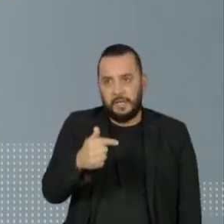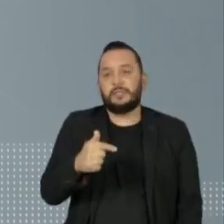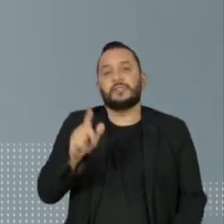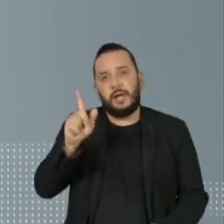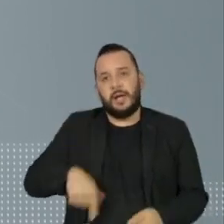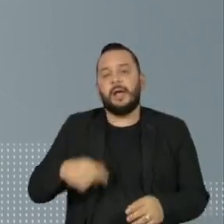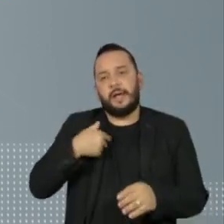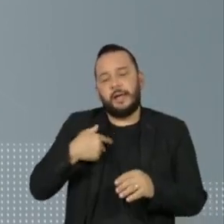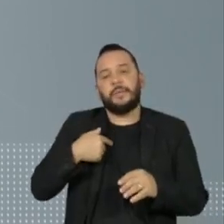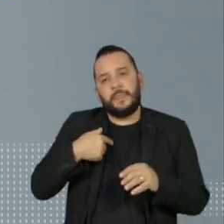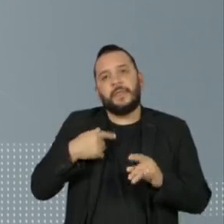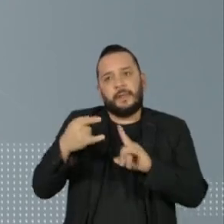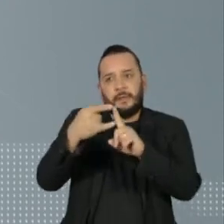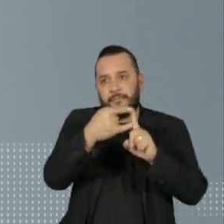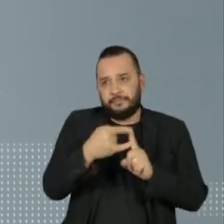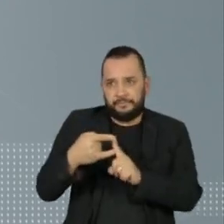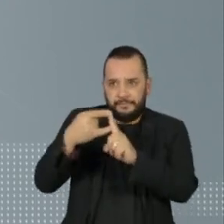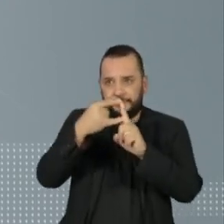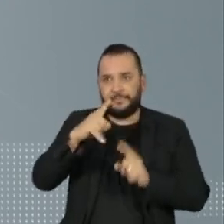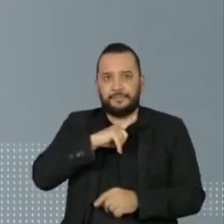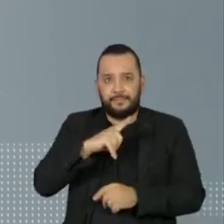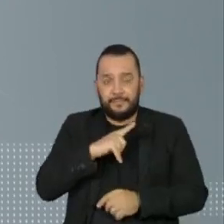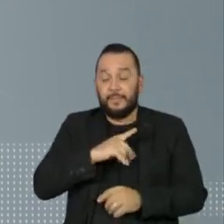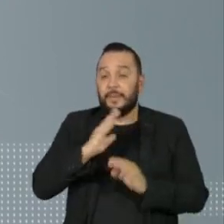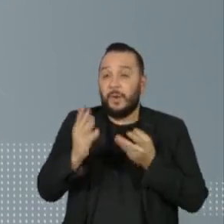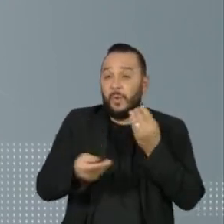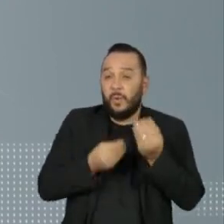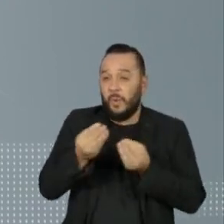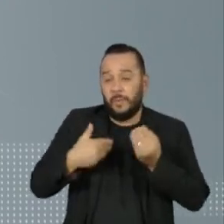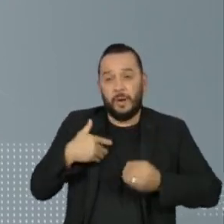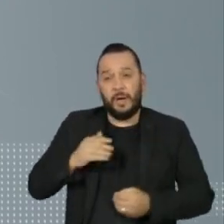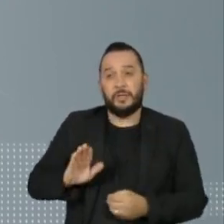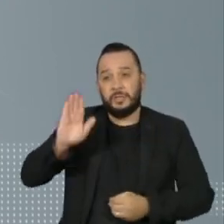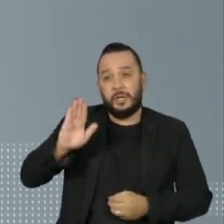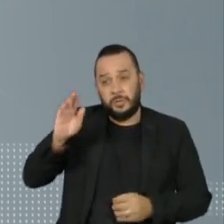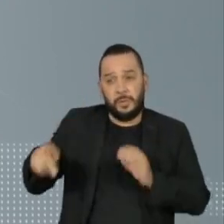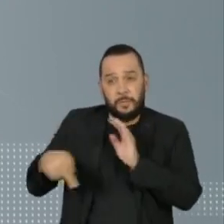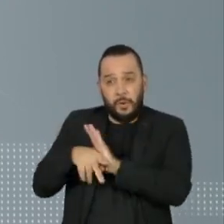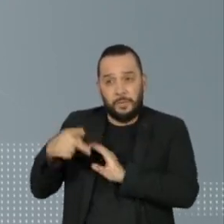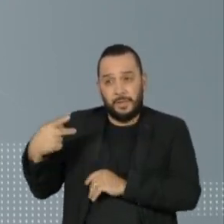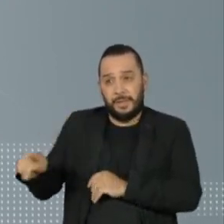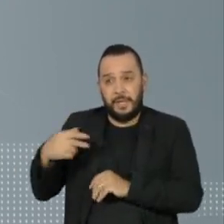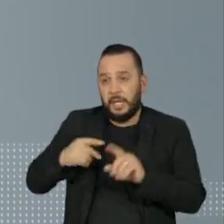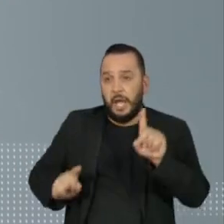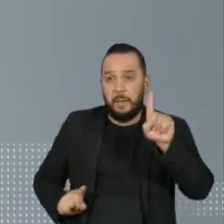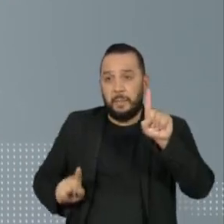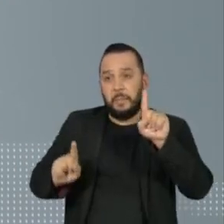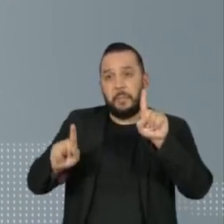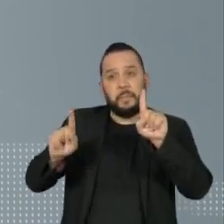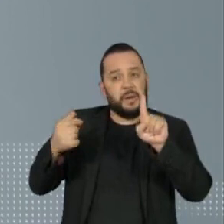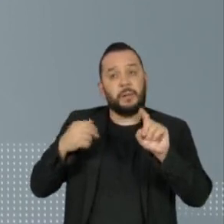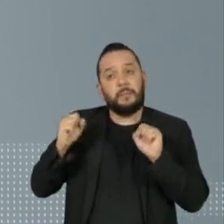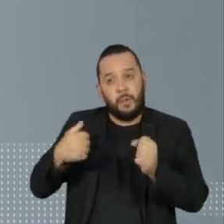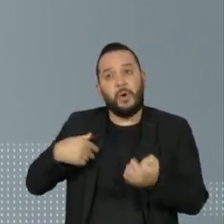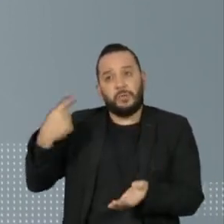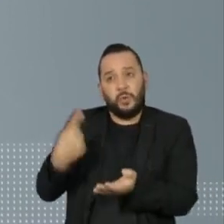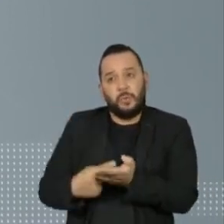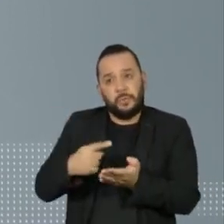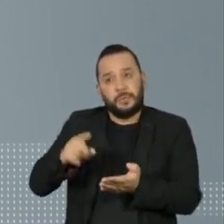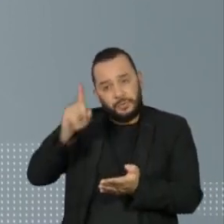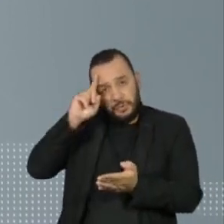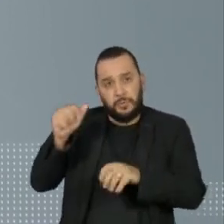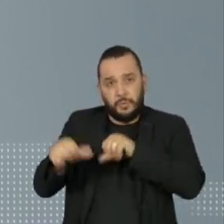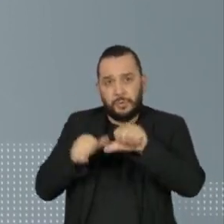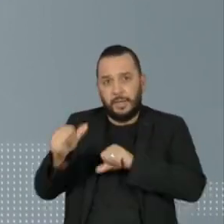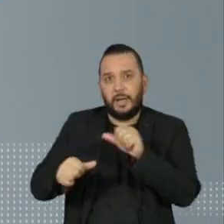forma virtual mas a divisão dentro do partido sobre lançar uma candidatura própria que não decolou pode mudar essa agenda o